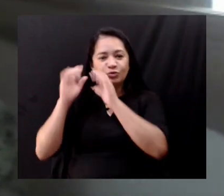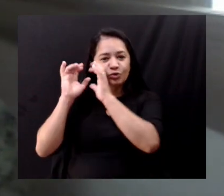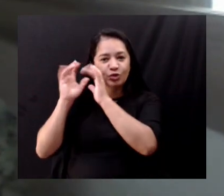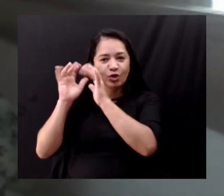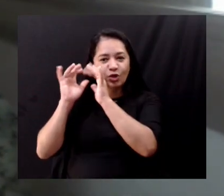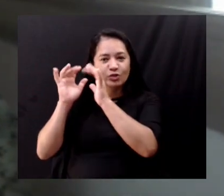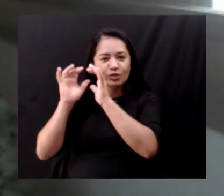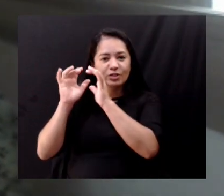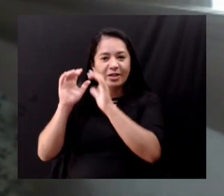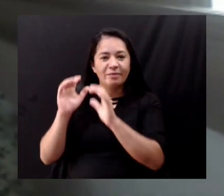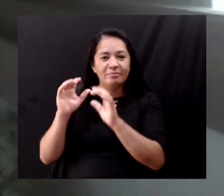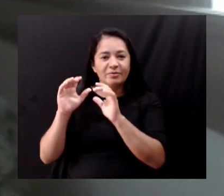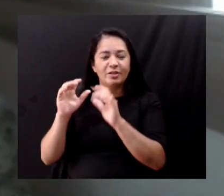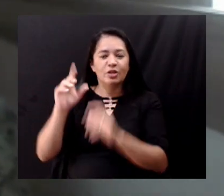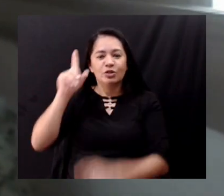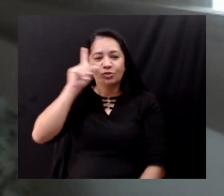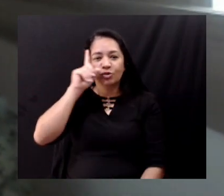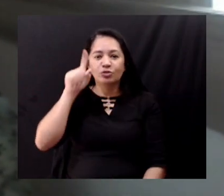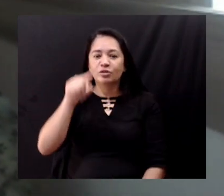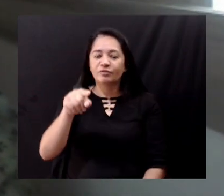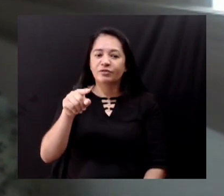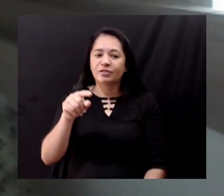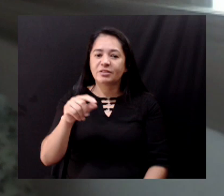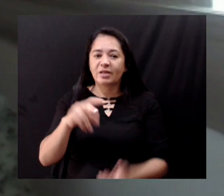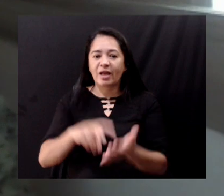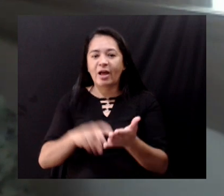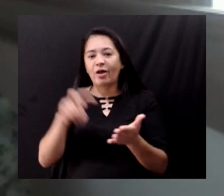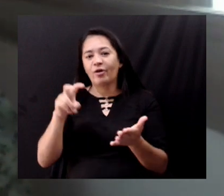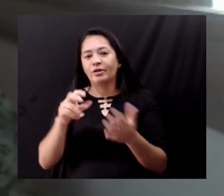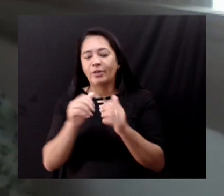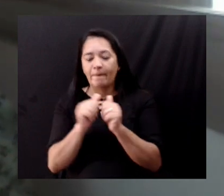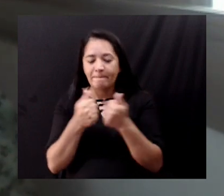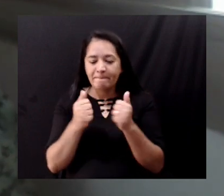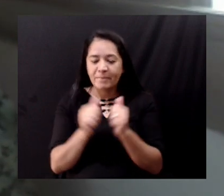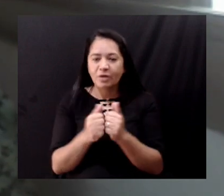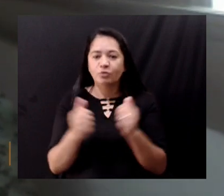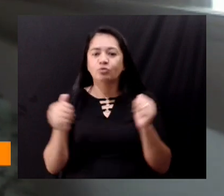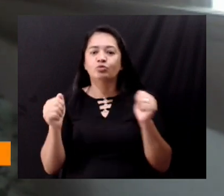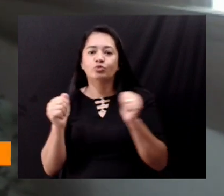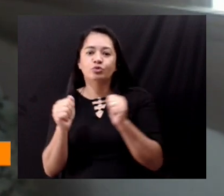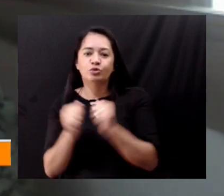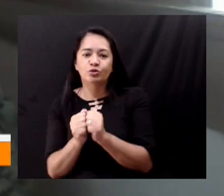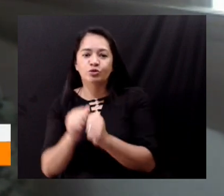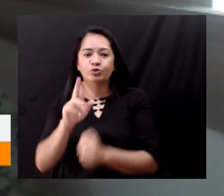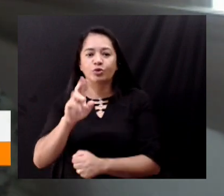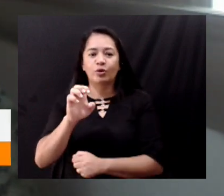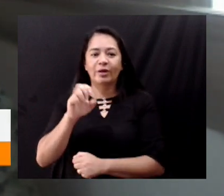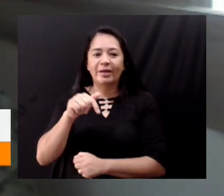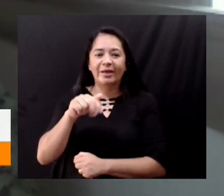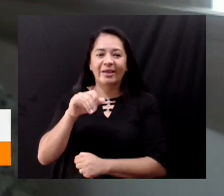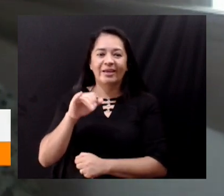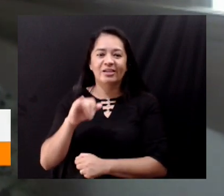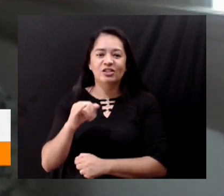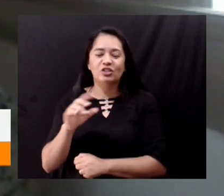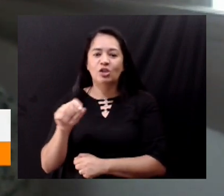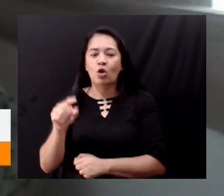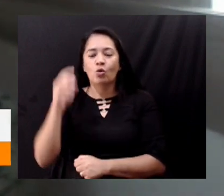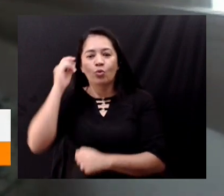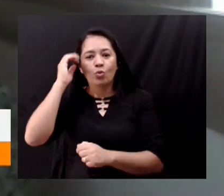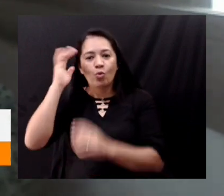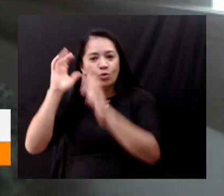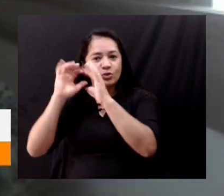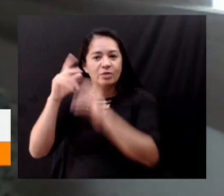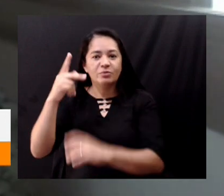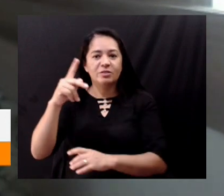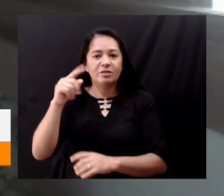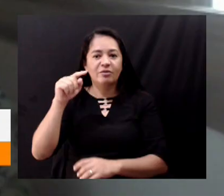Todo dia de manhã você vai comer o pão com requeijão. O que que seu cérebro vai fazer você imaginar a hora que você acorda?